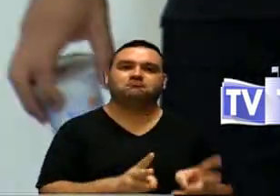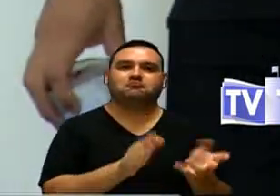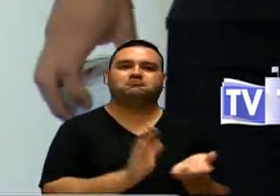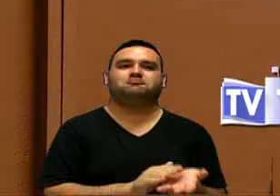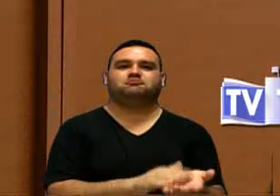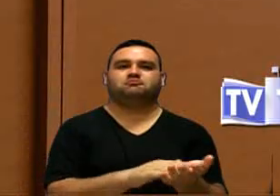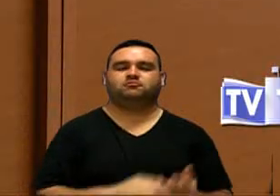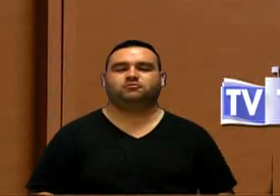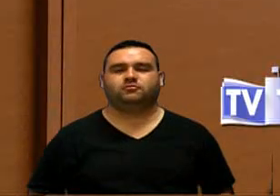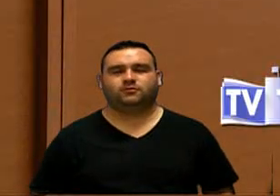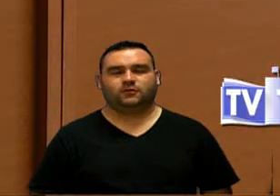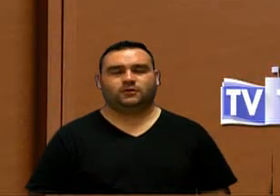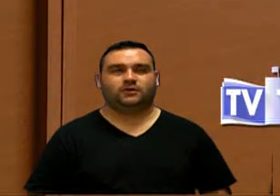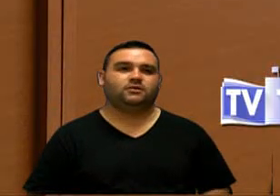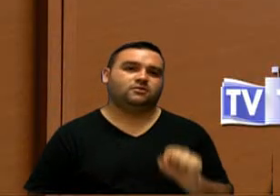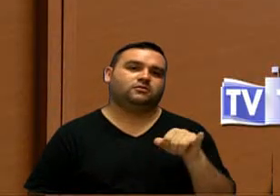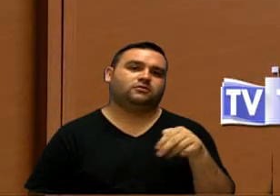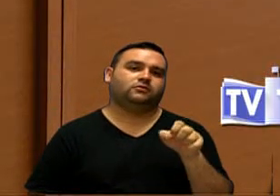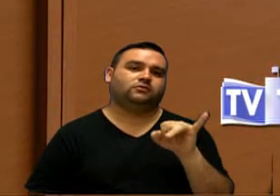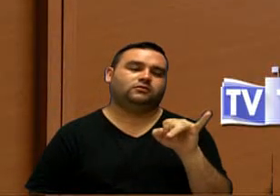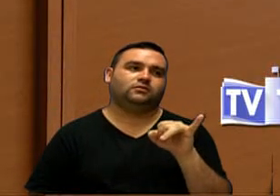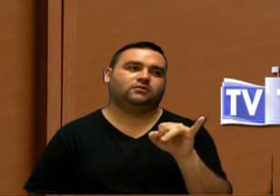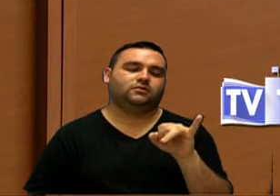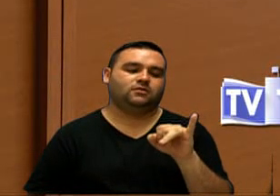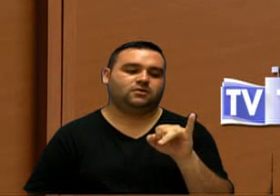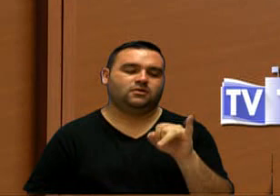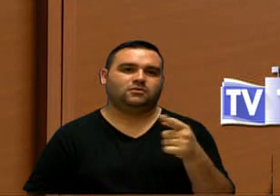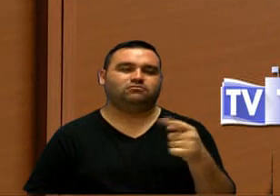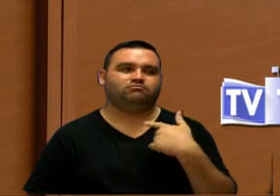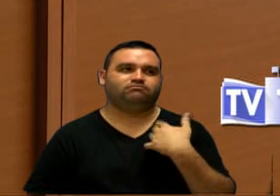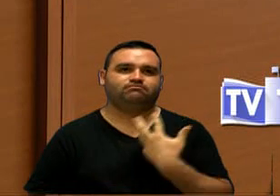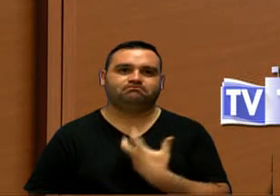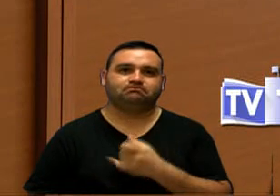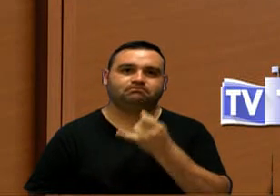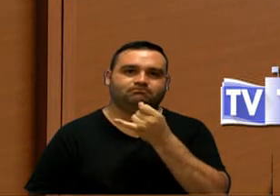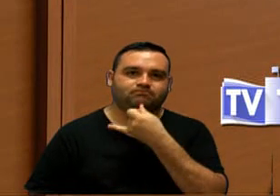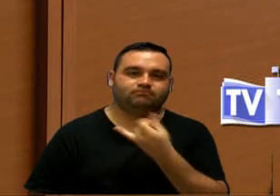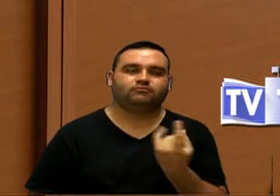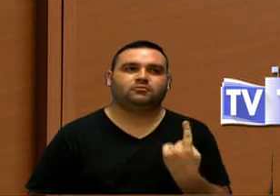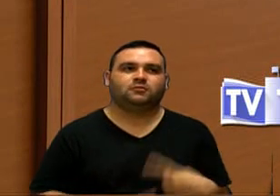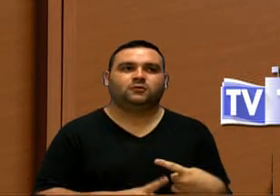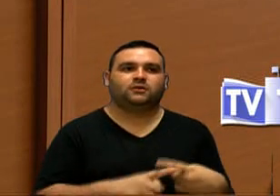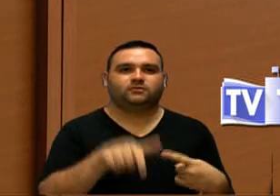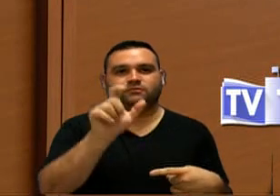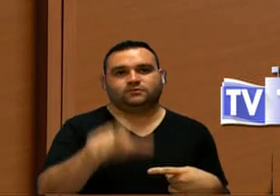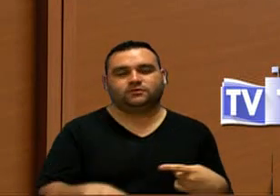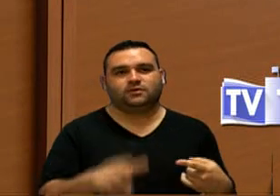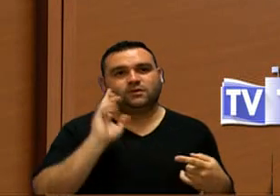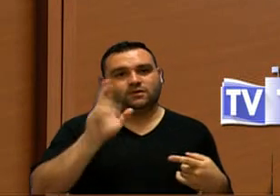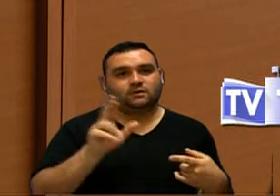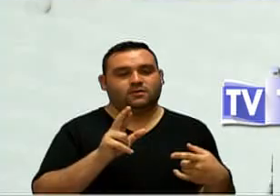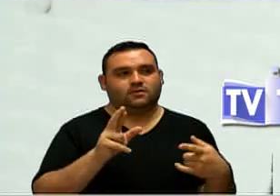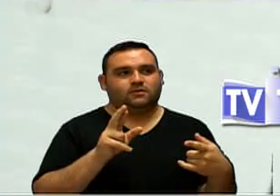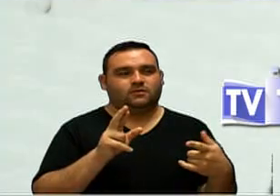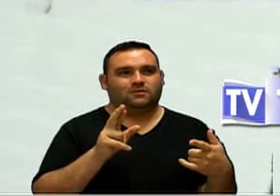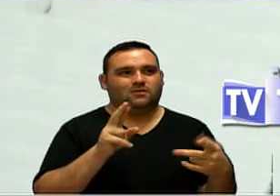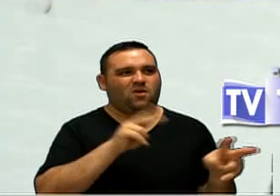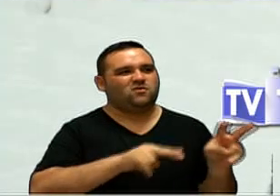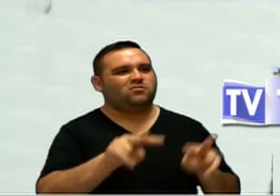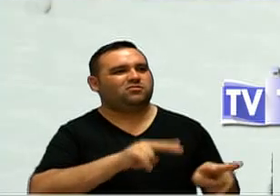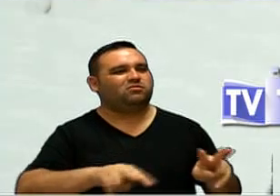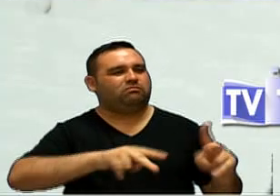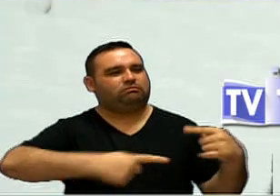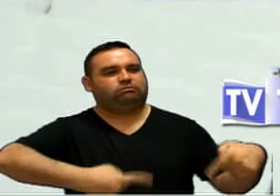Parabéns. Simei, lamento que o senhor tenha assistido